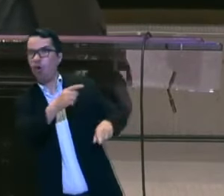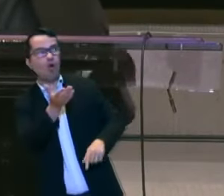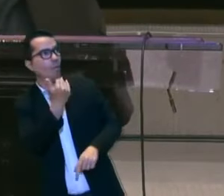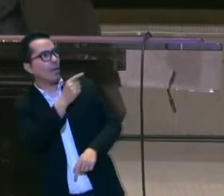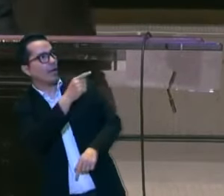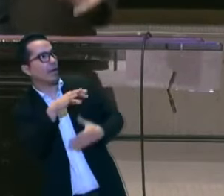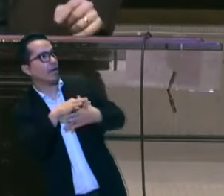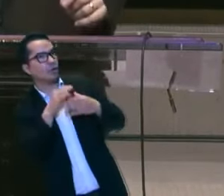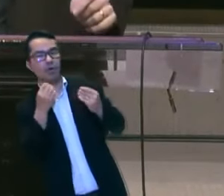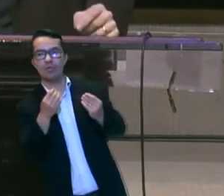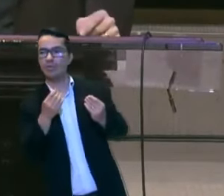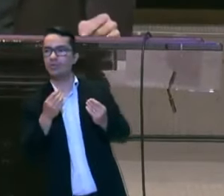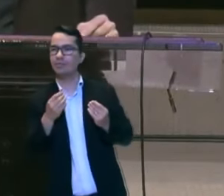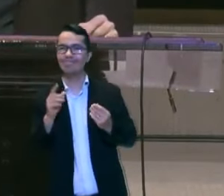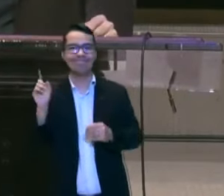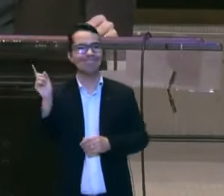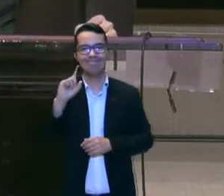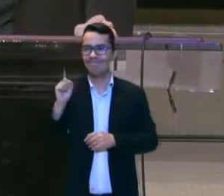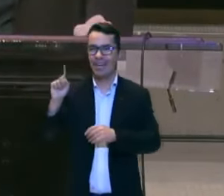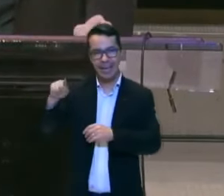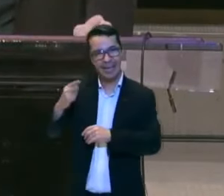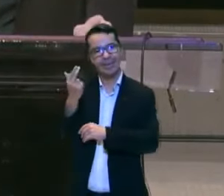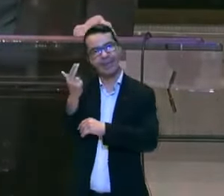a tropeçar.